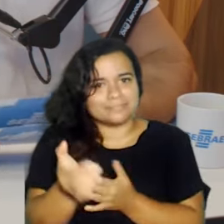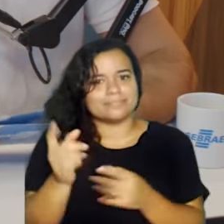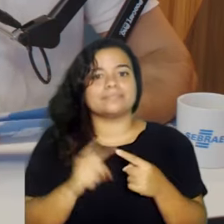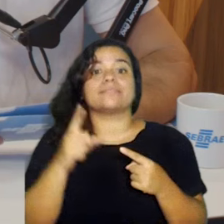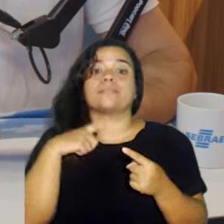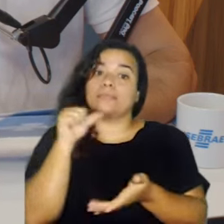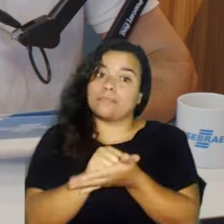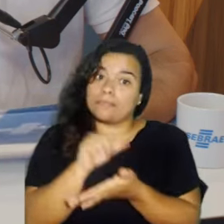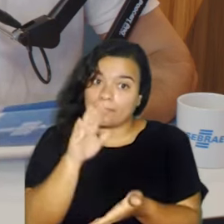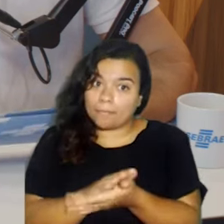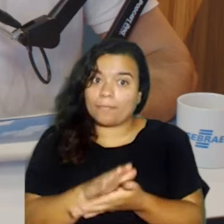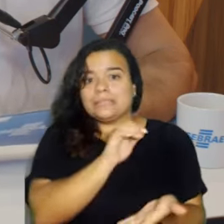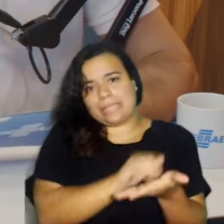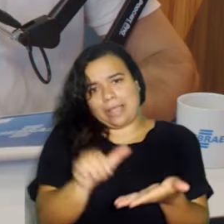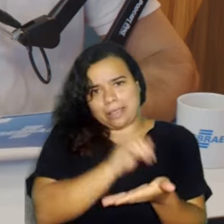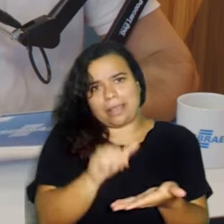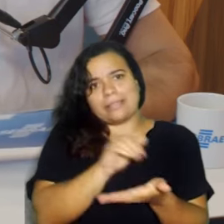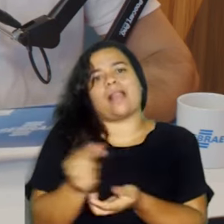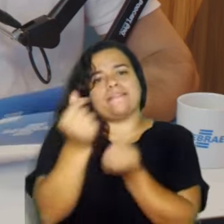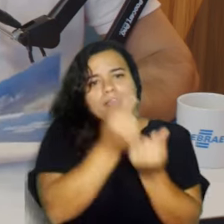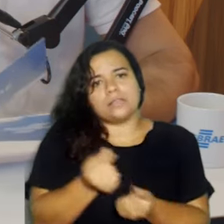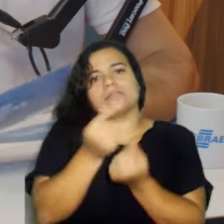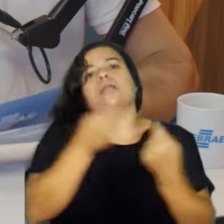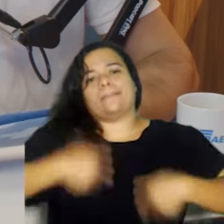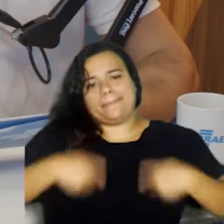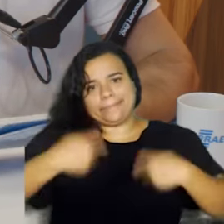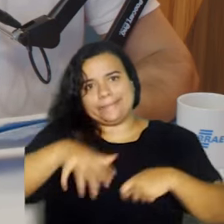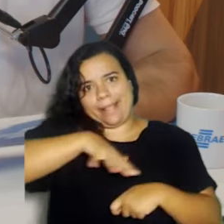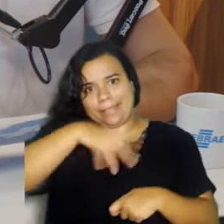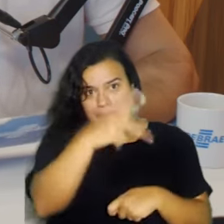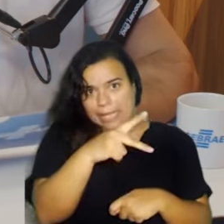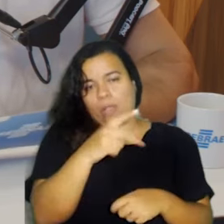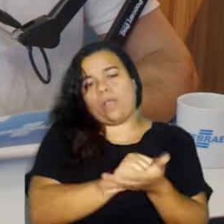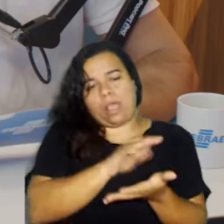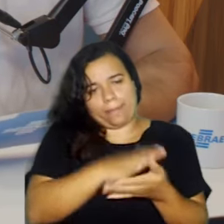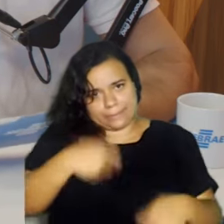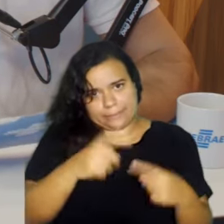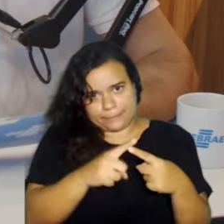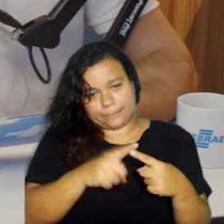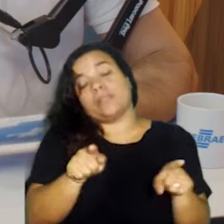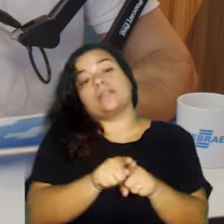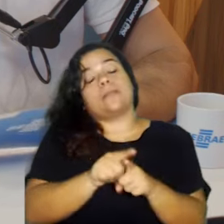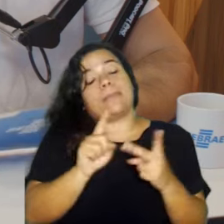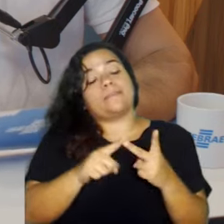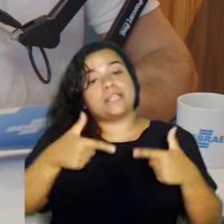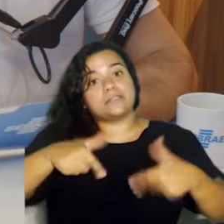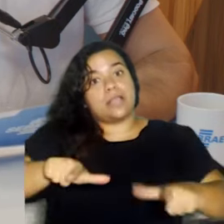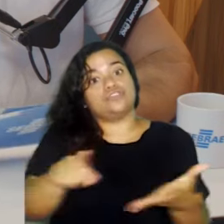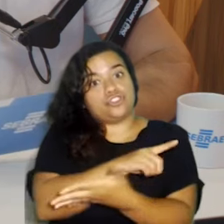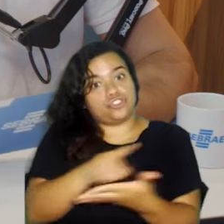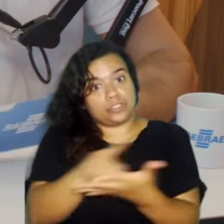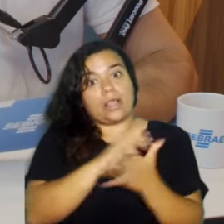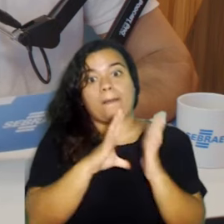que é ter o credenciamento na Secretaria da Fazenda da região onde você está também é importante que você tenha um certificado digital